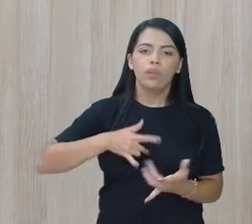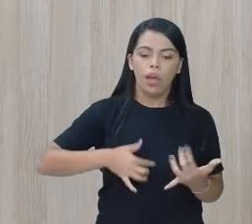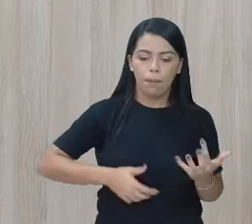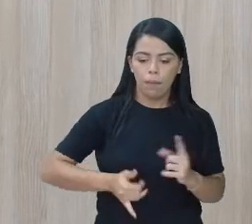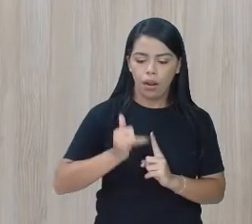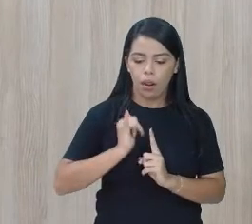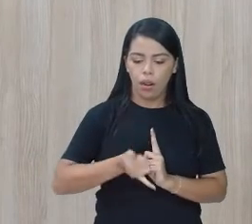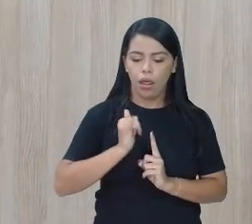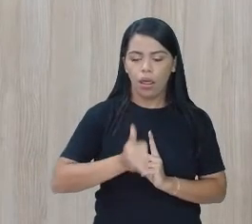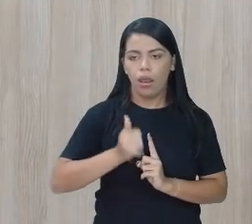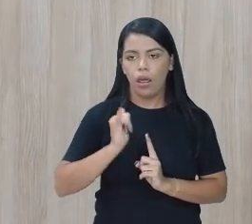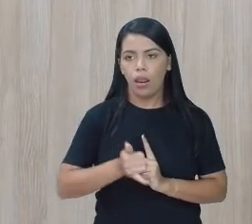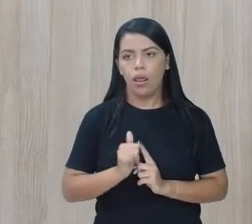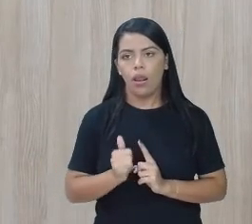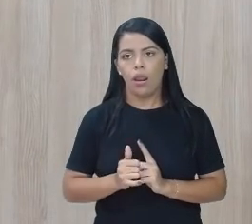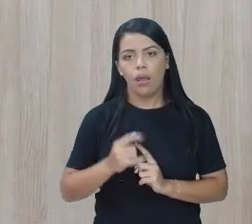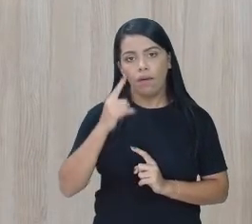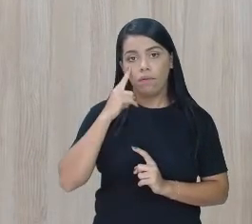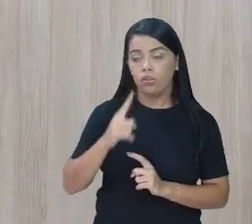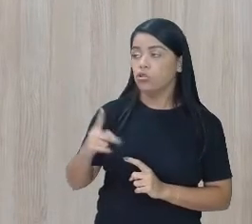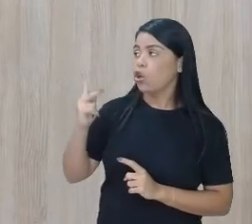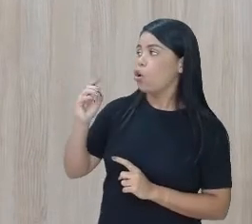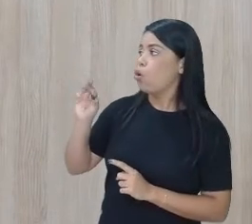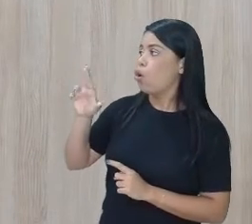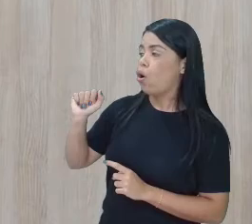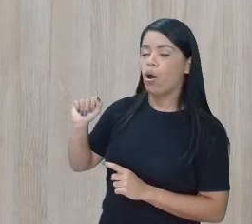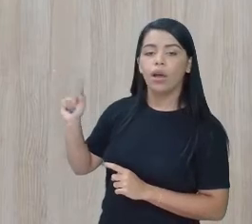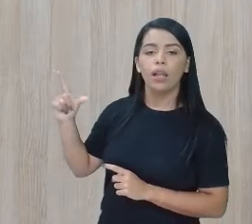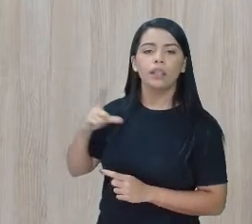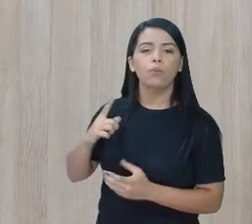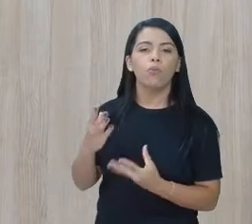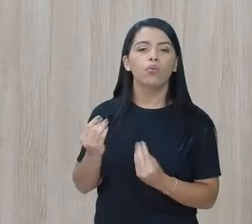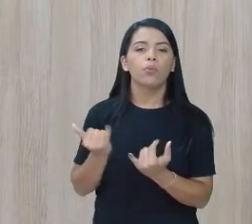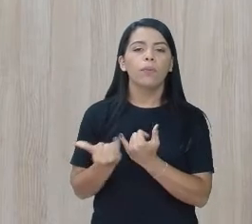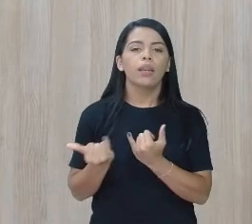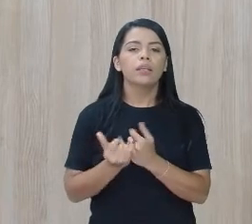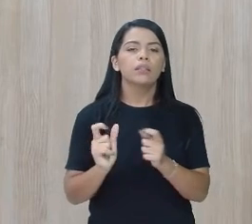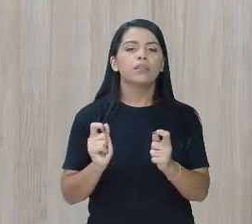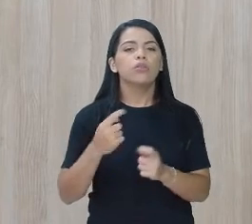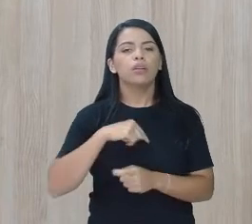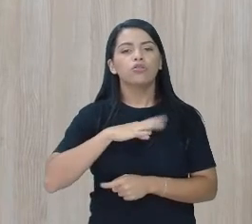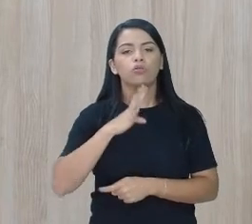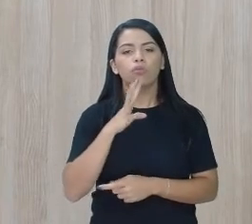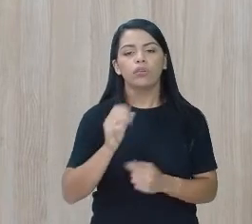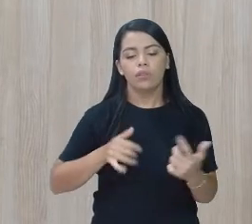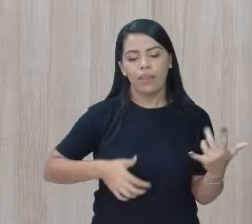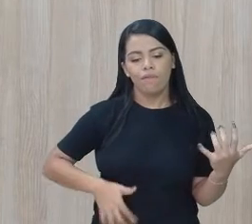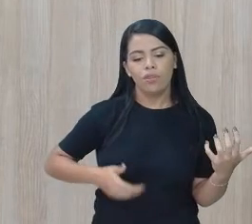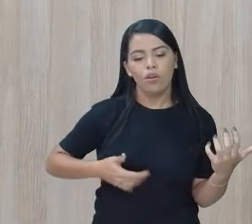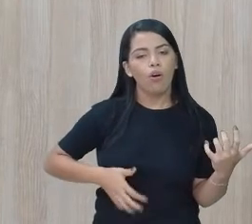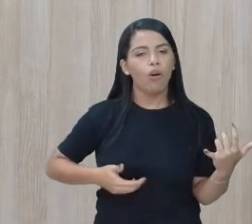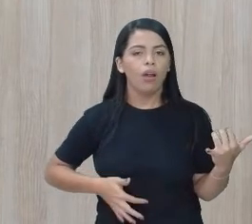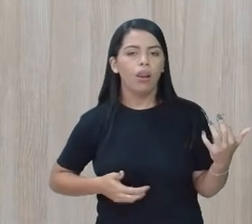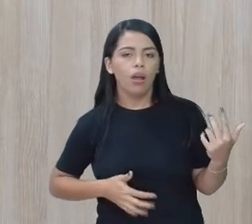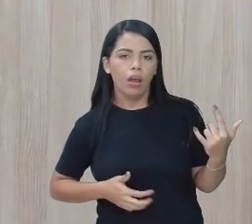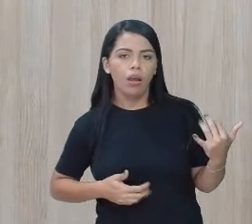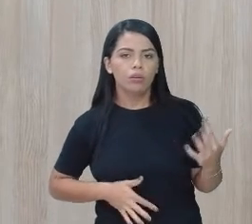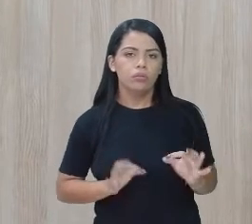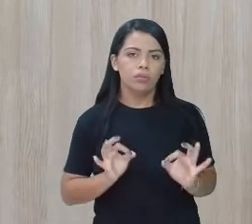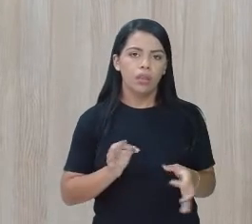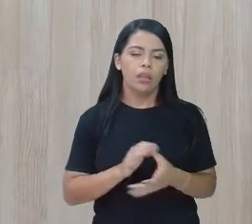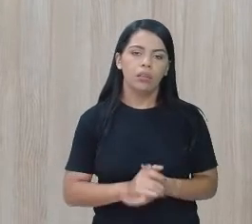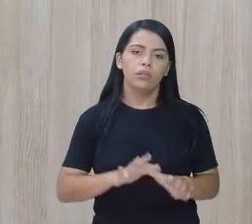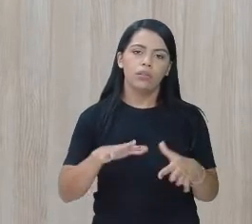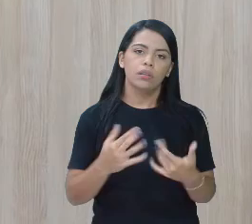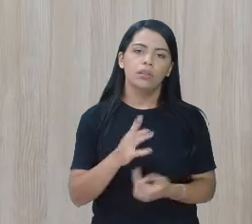a cora, para vocês terem uma ideia, que se assemelha muito com o que a gente conhece de um violão, né? Um violão estilizado, diferente.